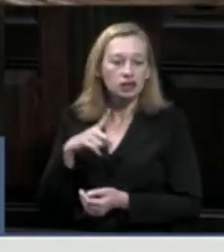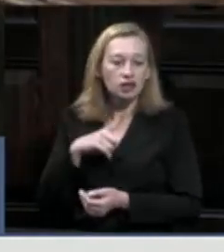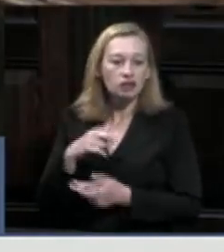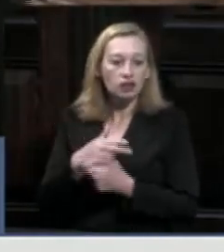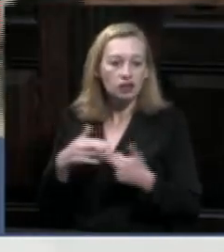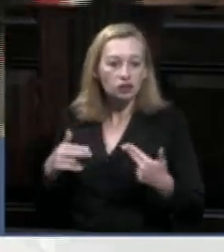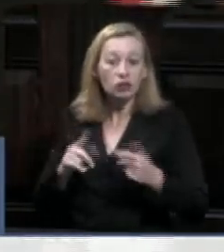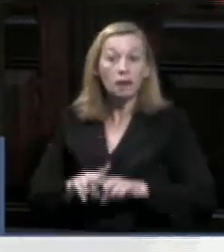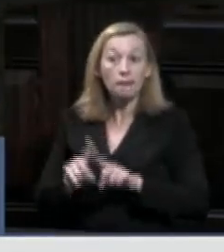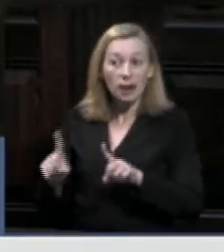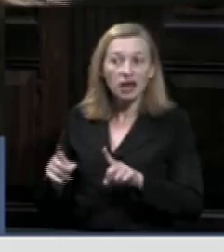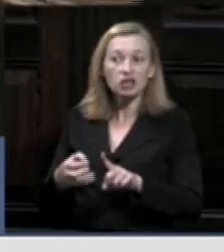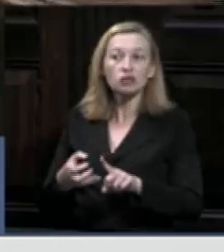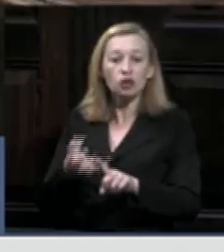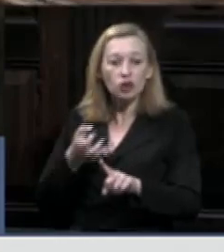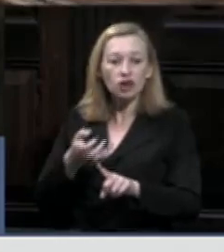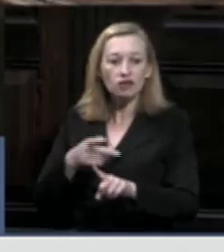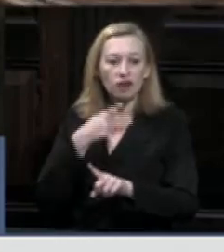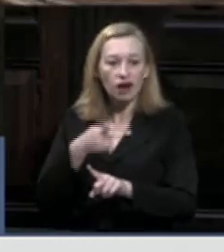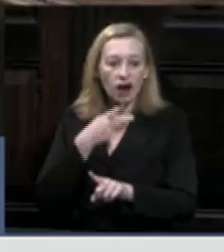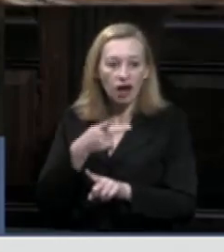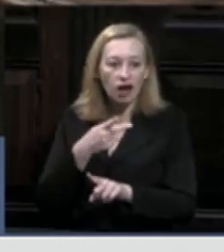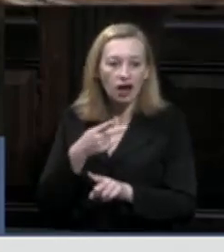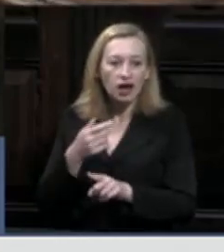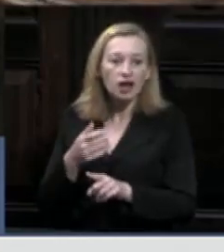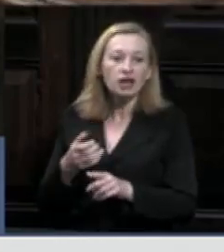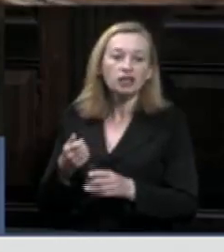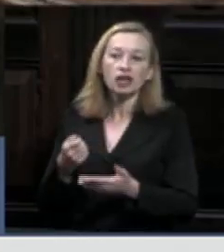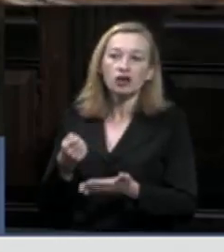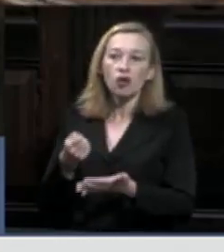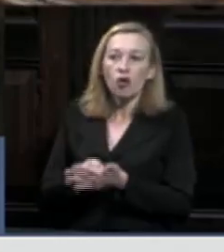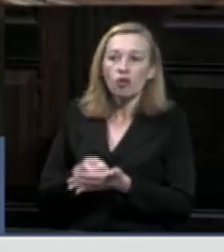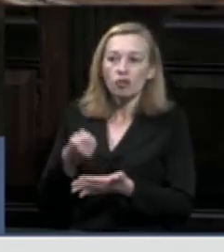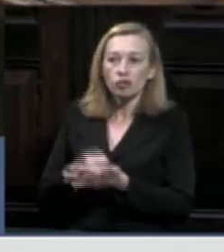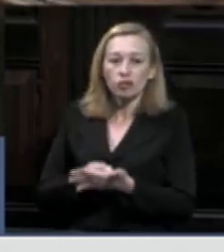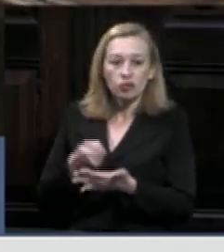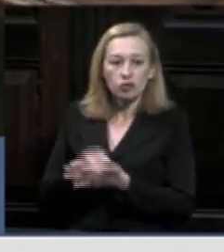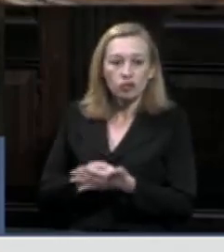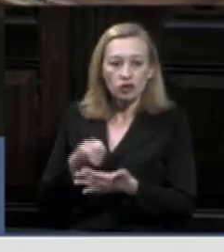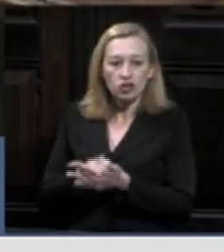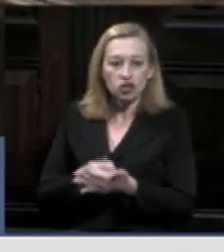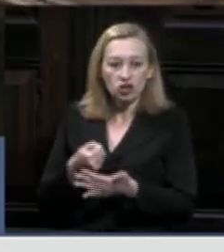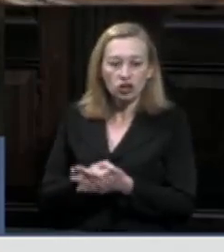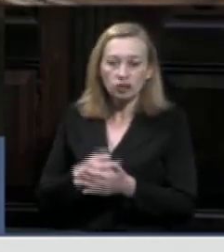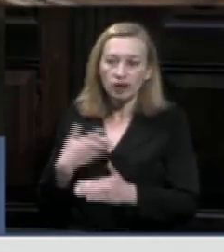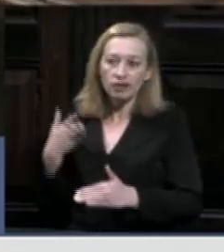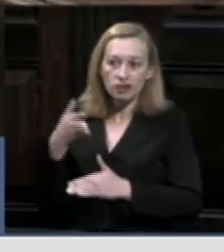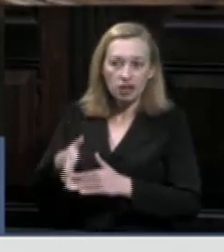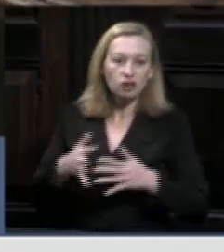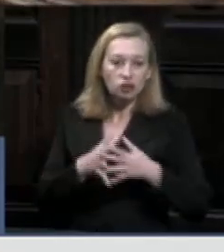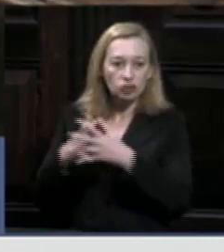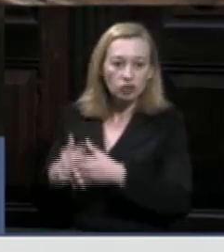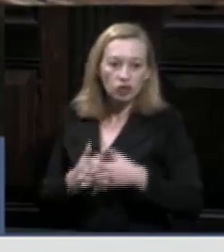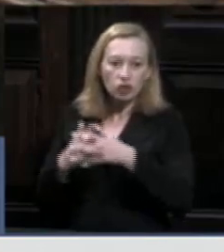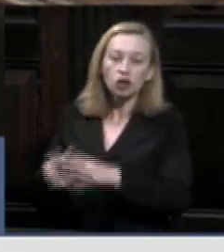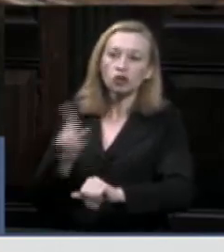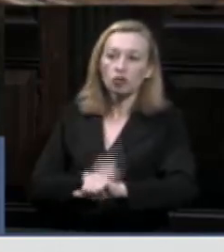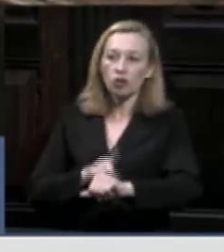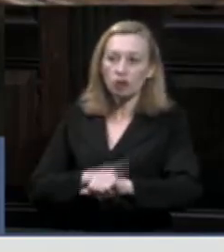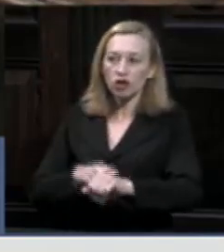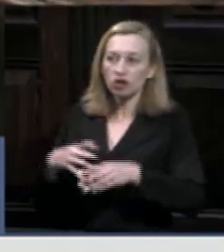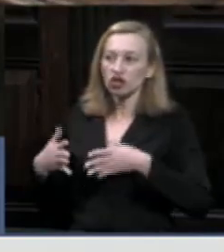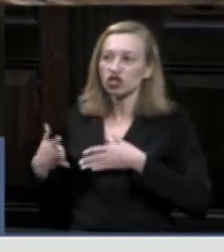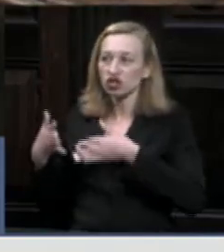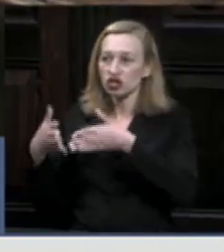acontecendo a cobrança para eles entrarem com seus caminhões quando trazem as flores da rede da região